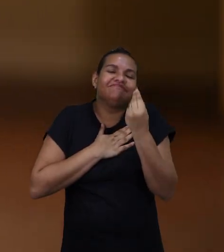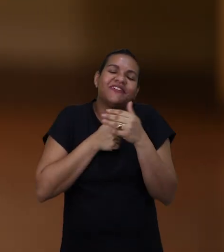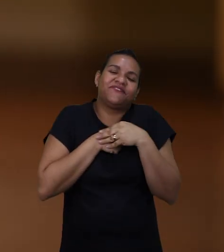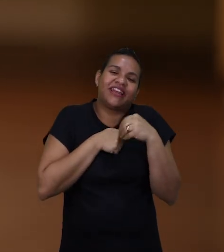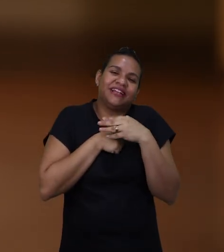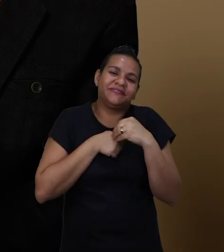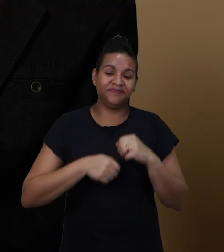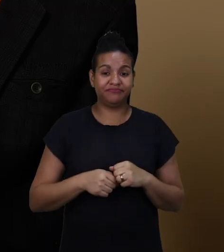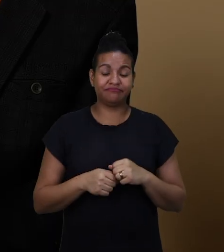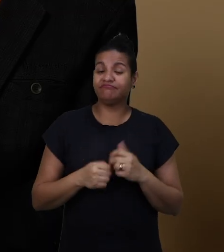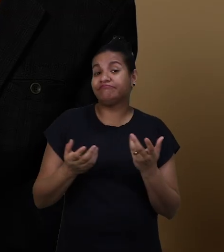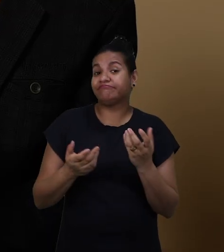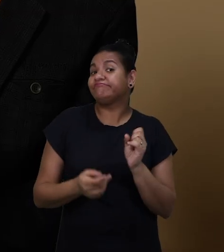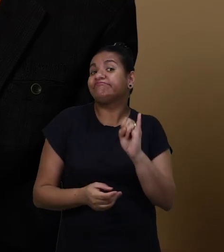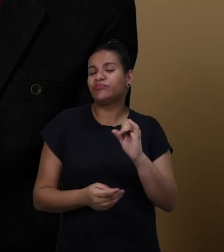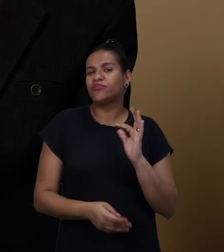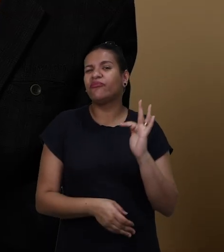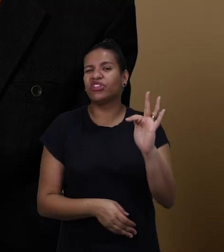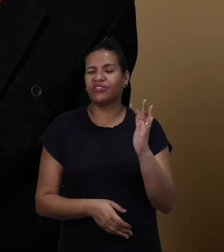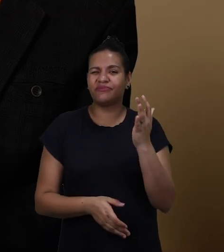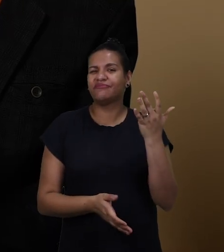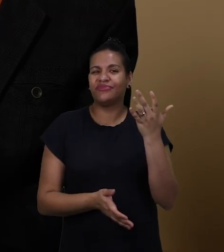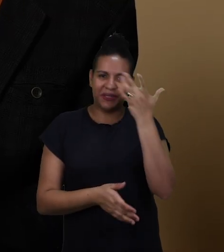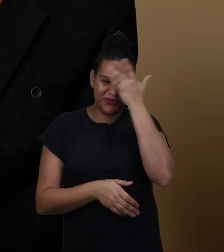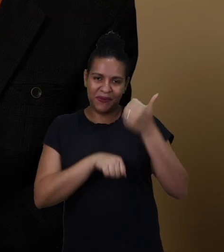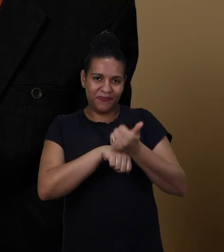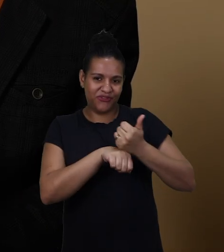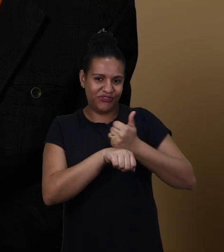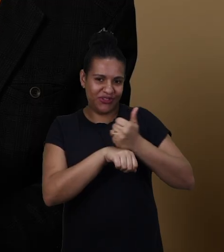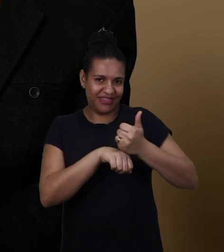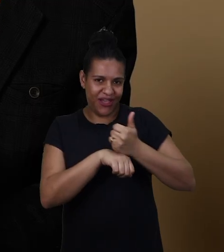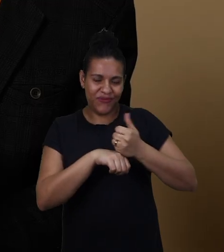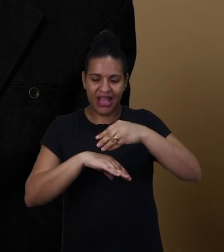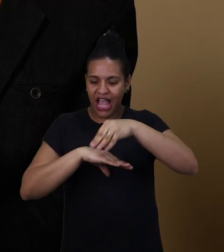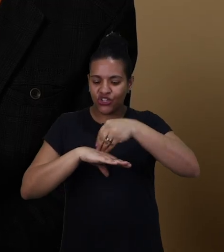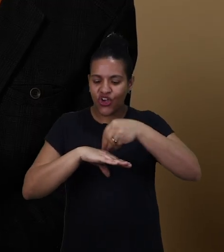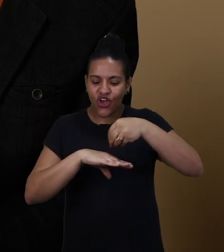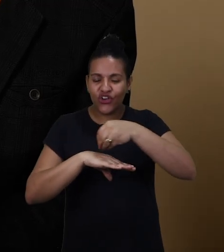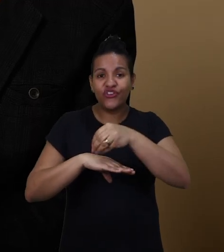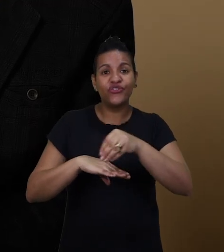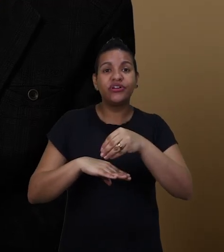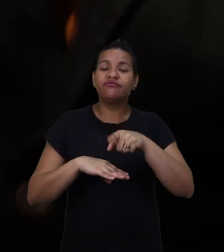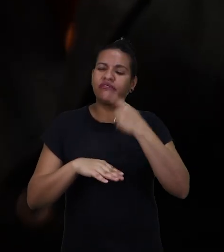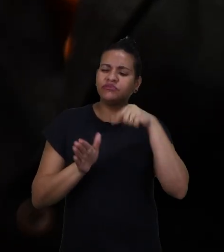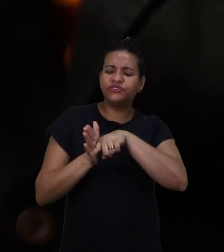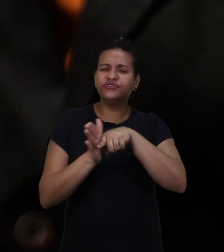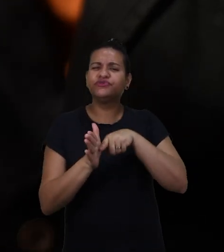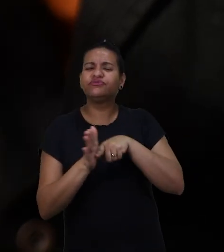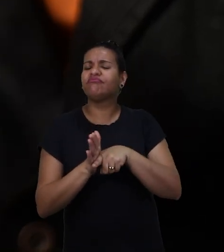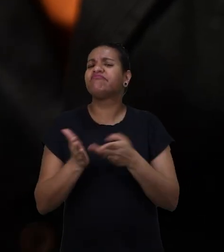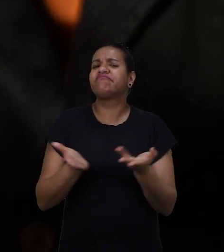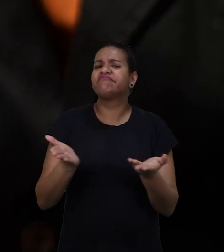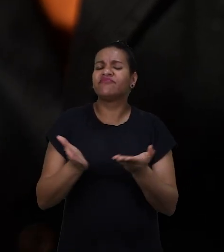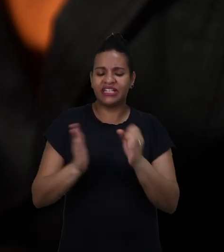afetiva. Se no futuro um arqueólogo for investigar ou definir qual foi a era em que nós vivemos